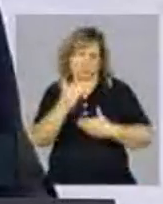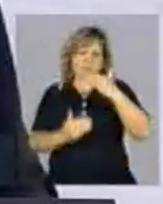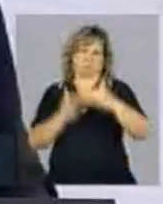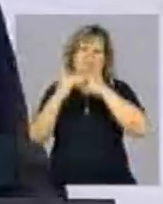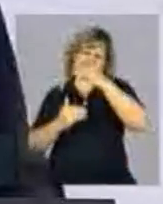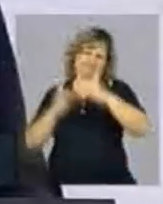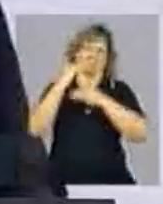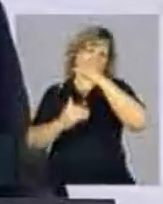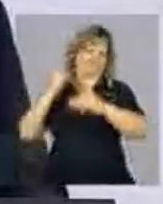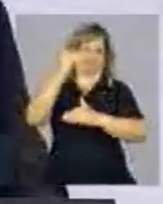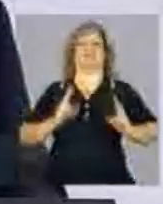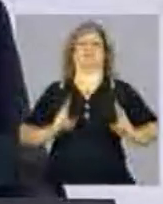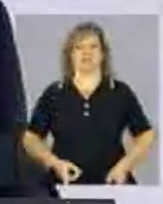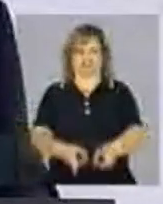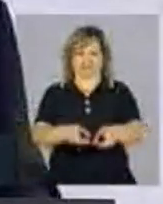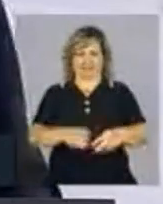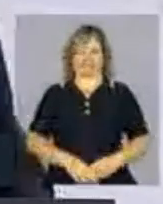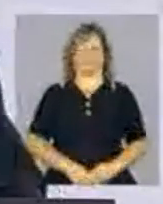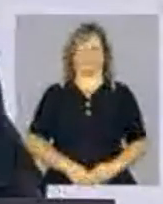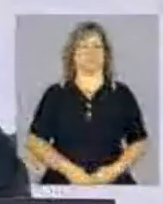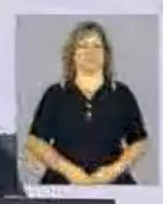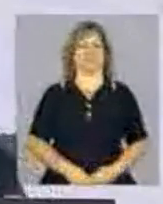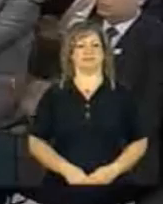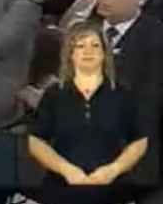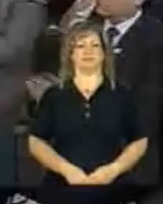superar sistematicamente.